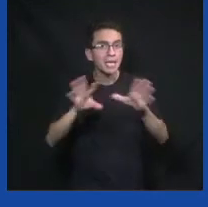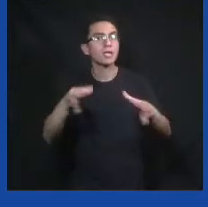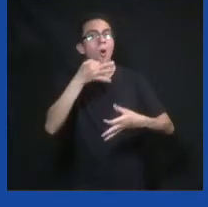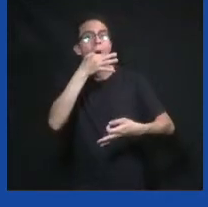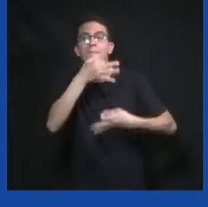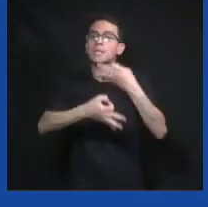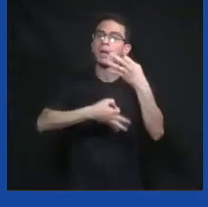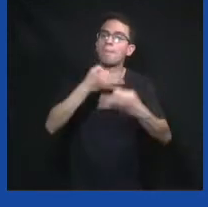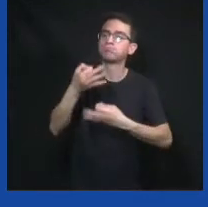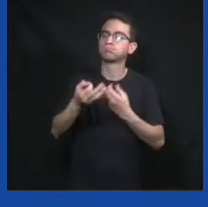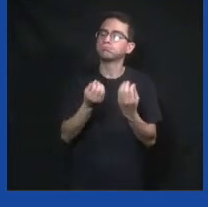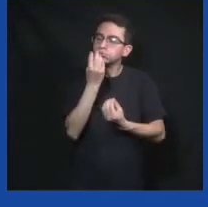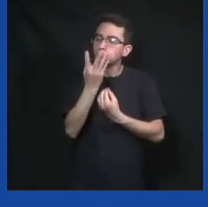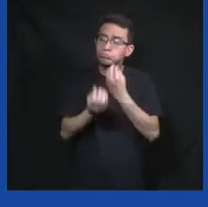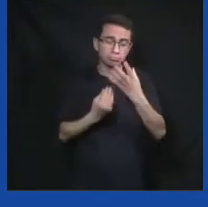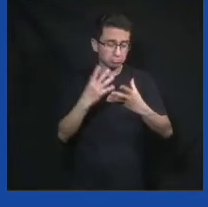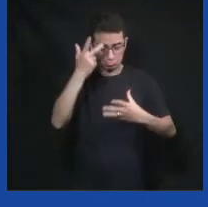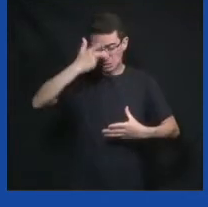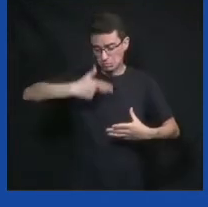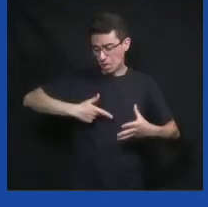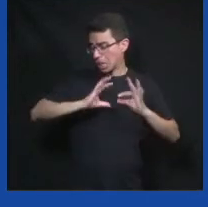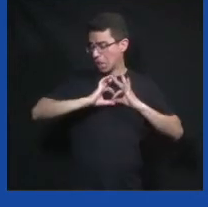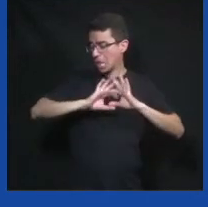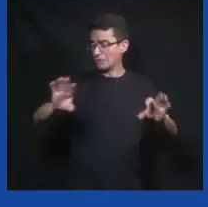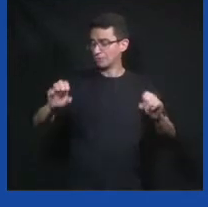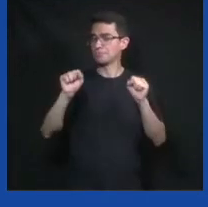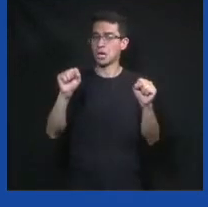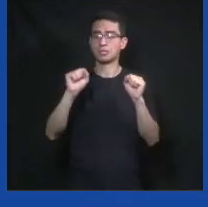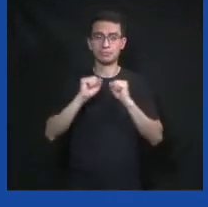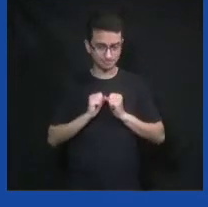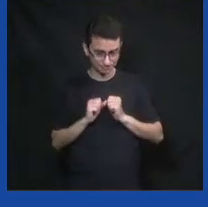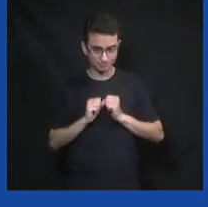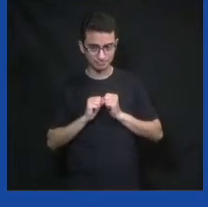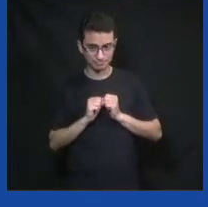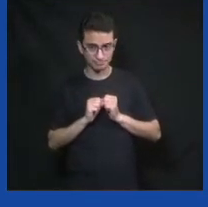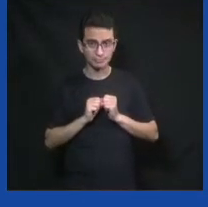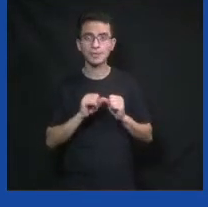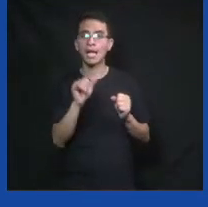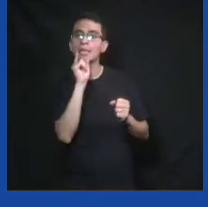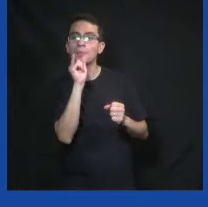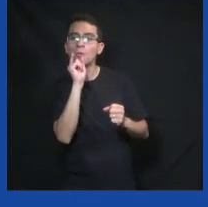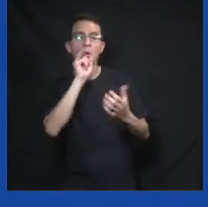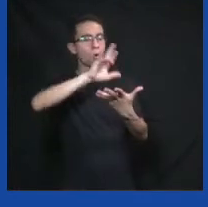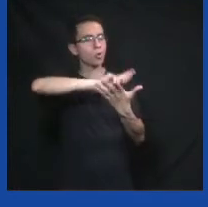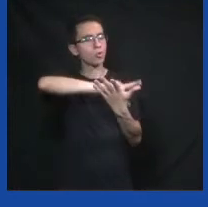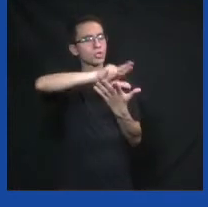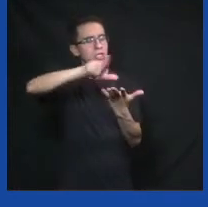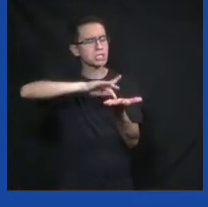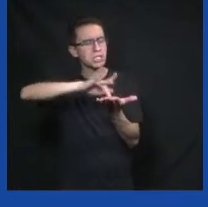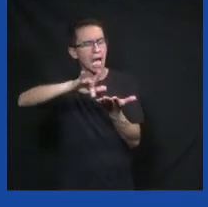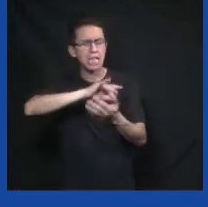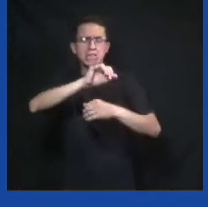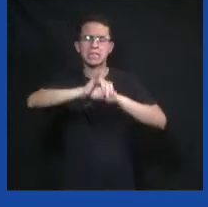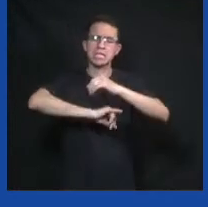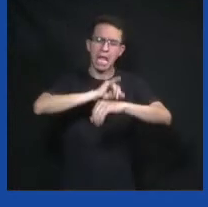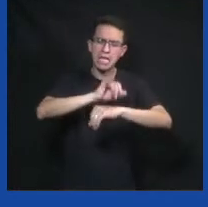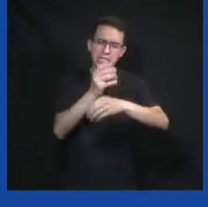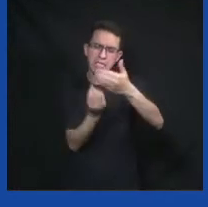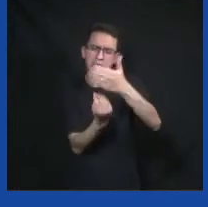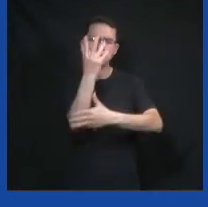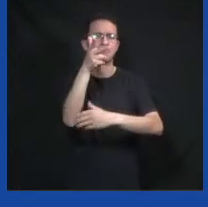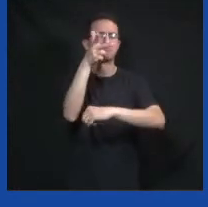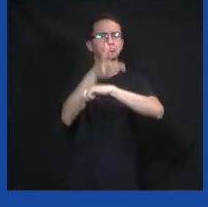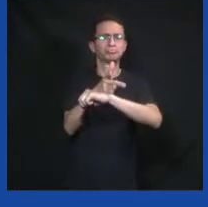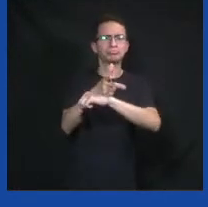muito importante. A gente tem buscado fazer isso muito no Politize, seja através de conteúdos digitais, que a gente vem já construindo e publicando há